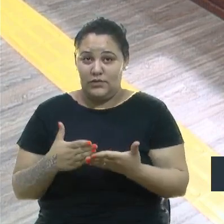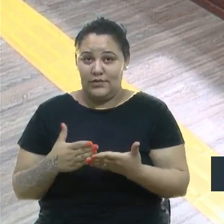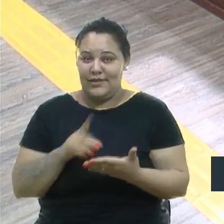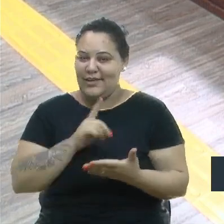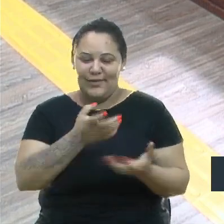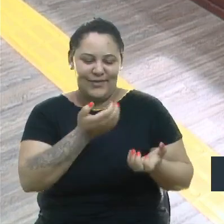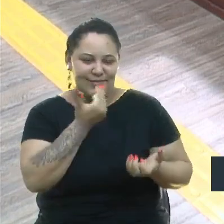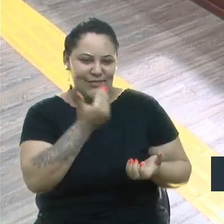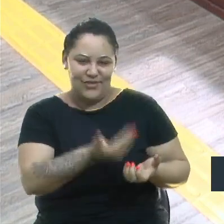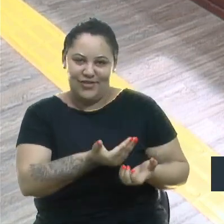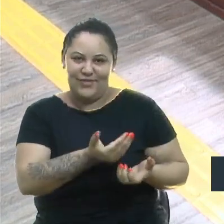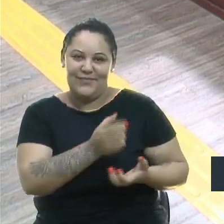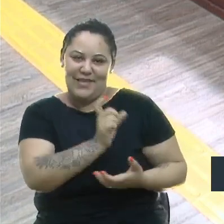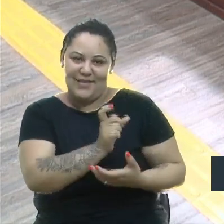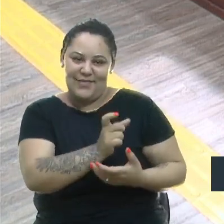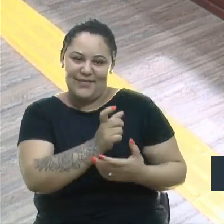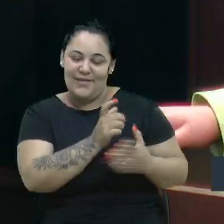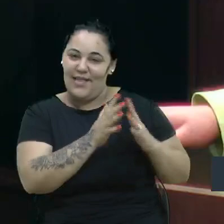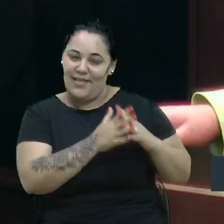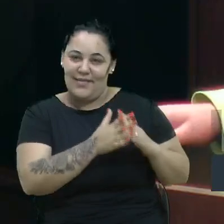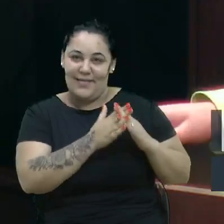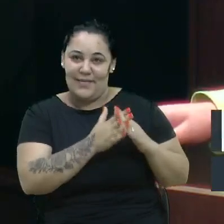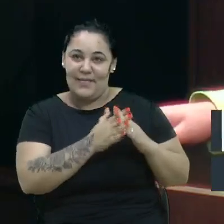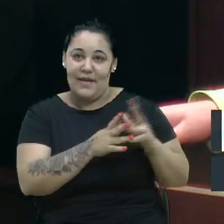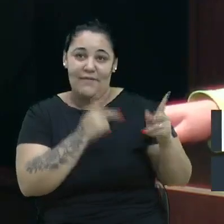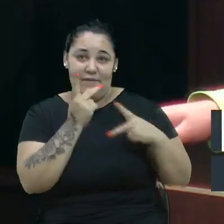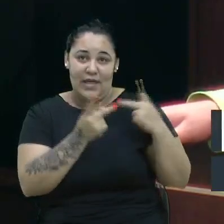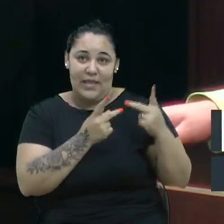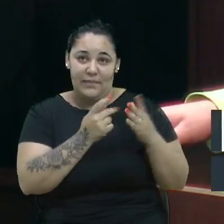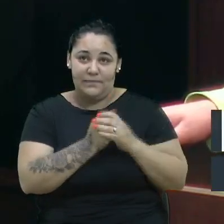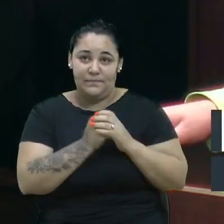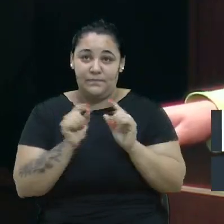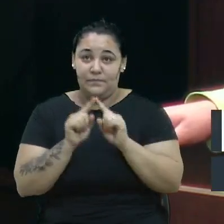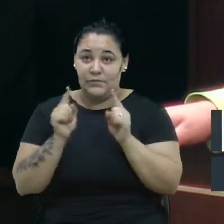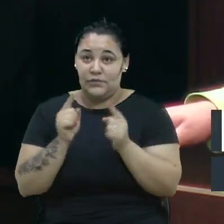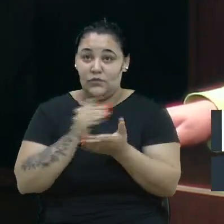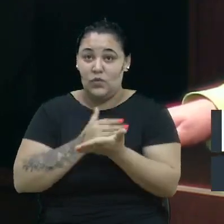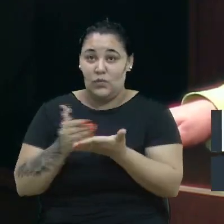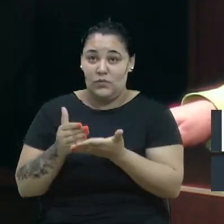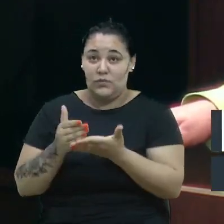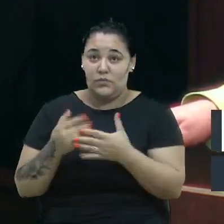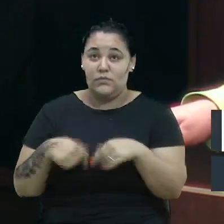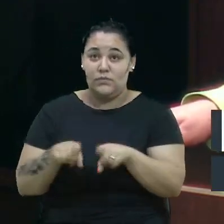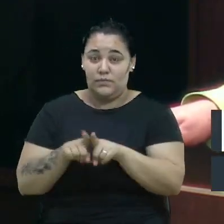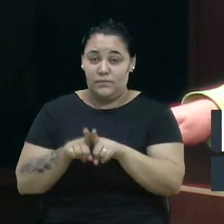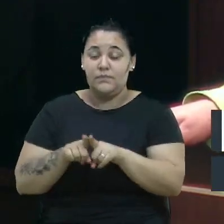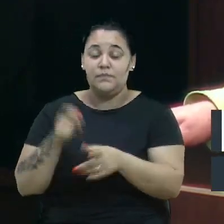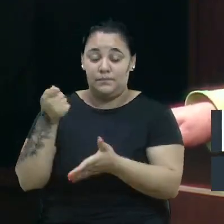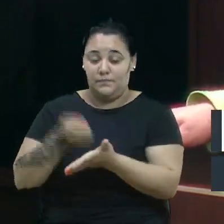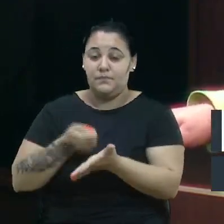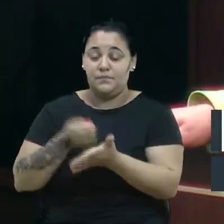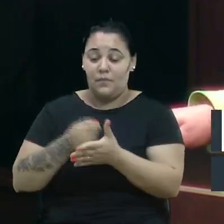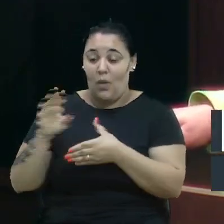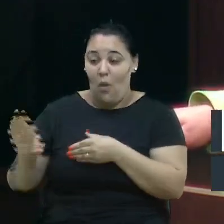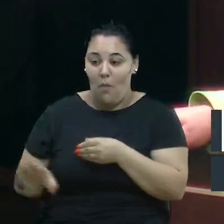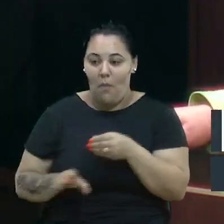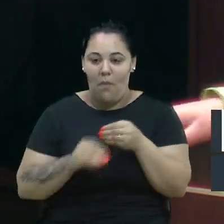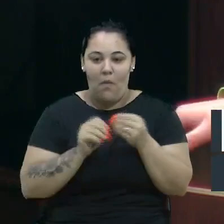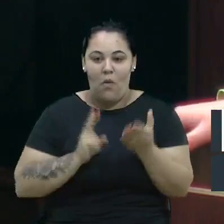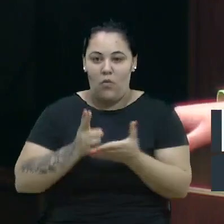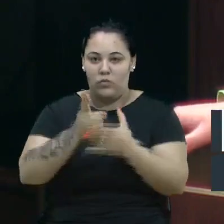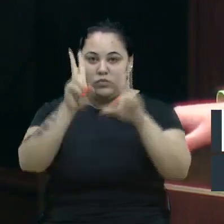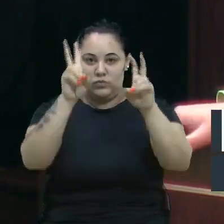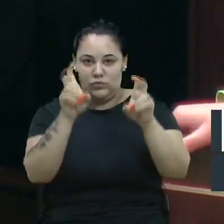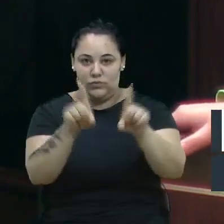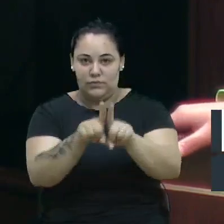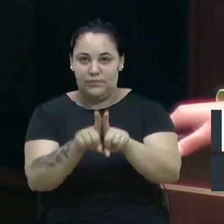não atrapalhar a sua fala, vereador Bressan, mas eu vou começar pegando um gancho do que você estava